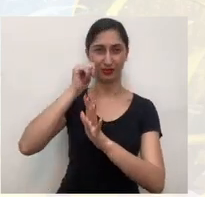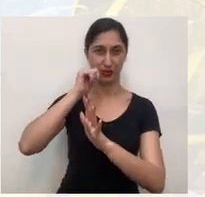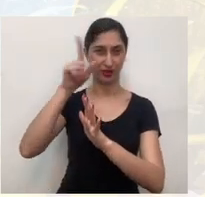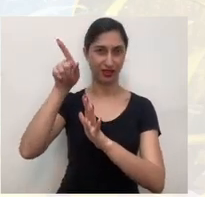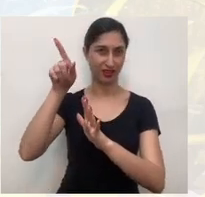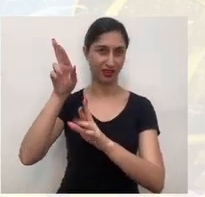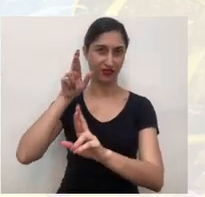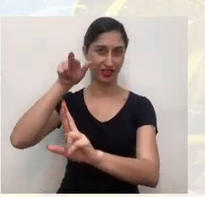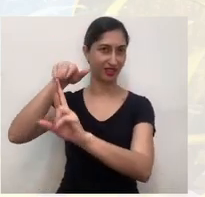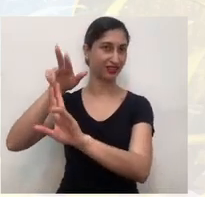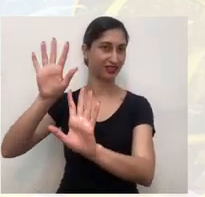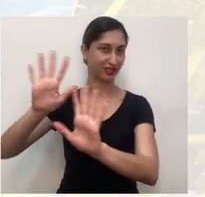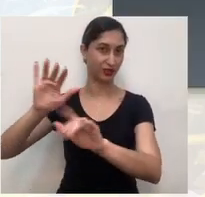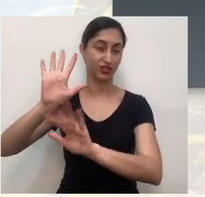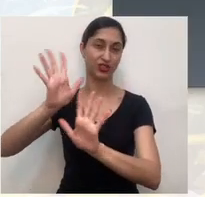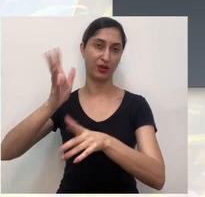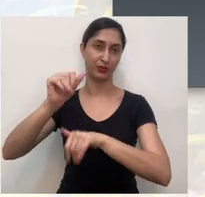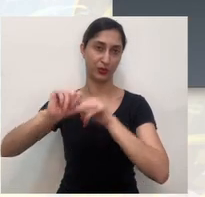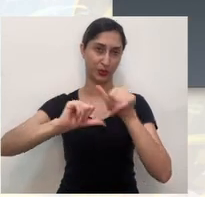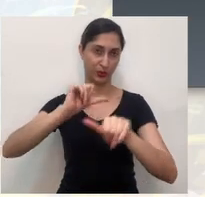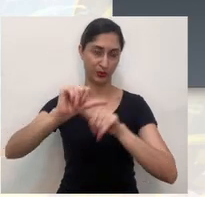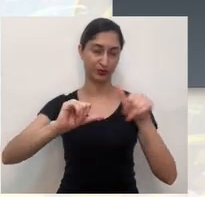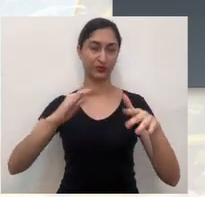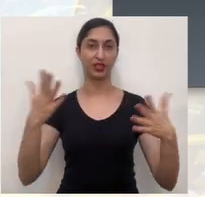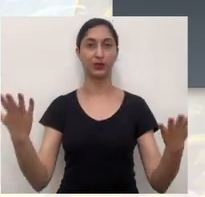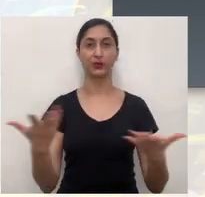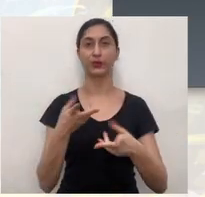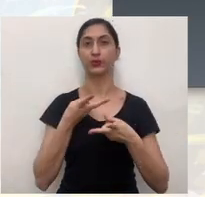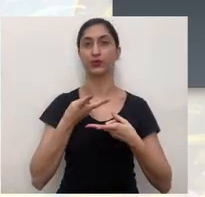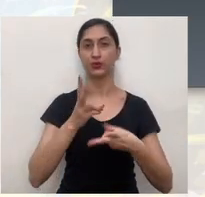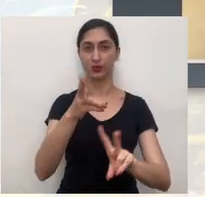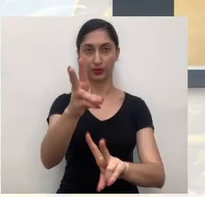Tá? Vamos continuar.